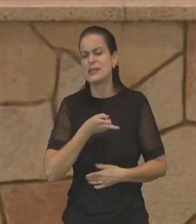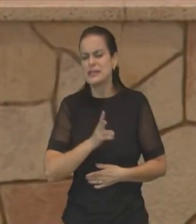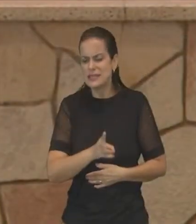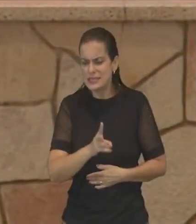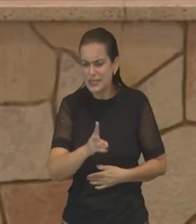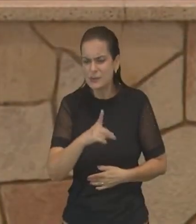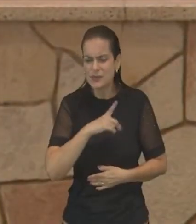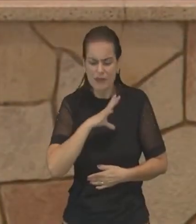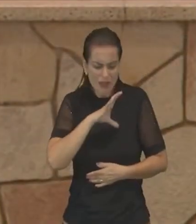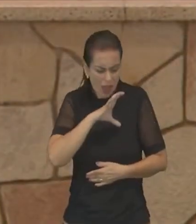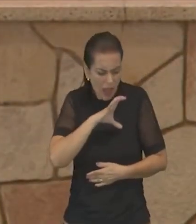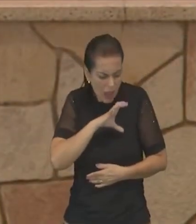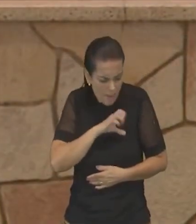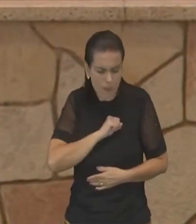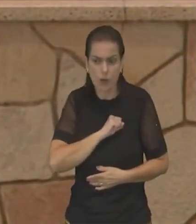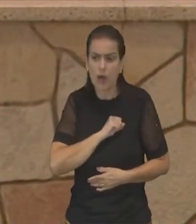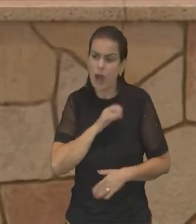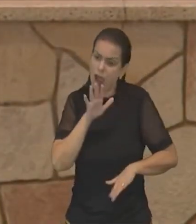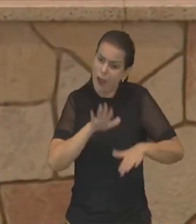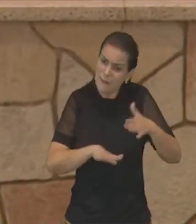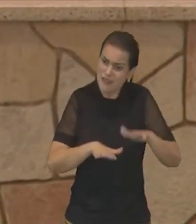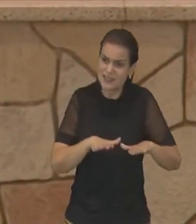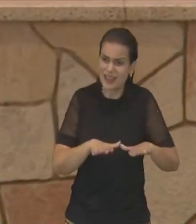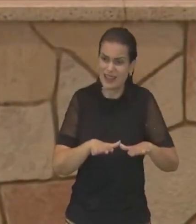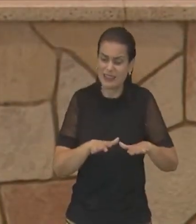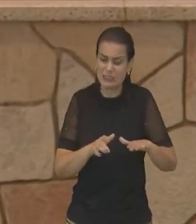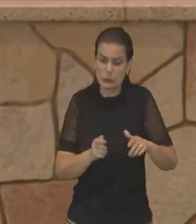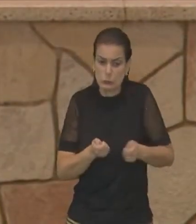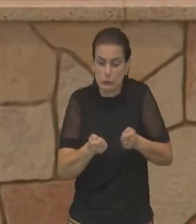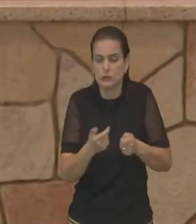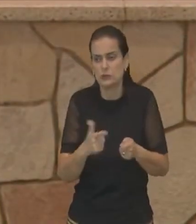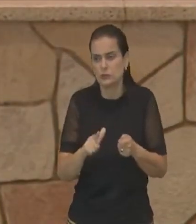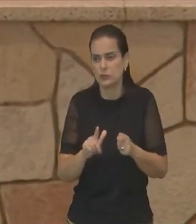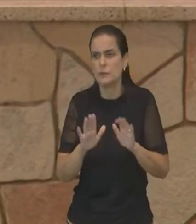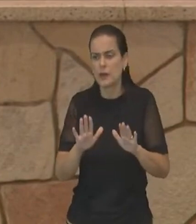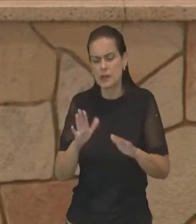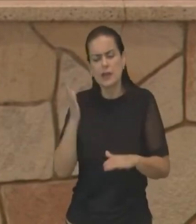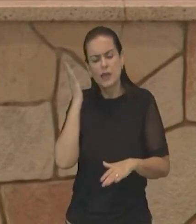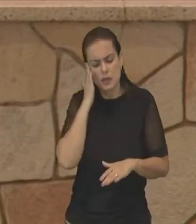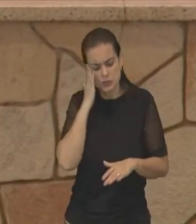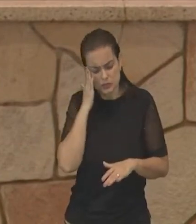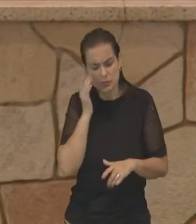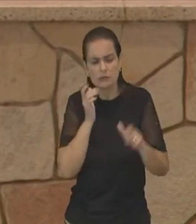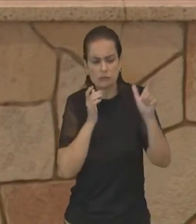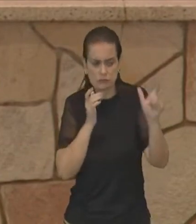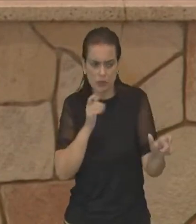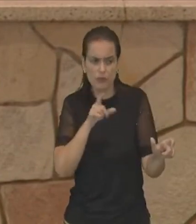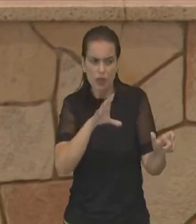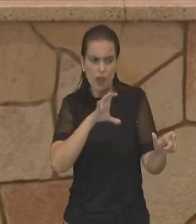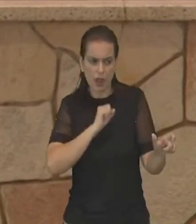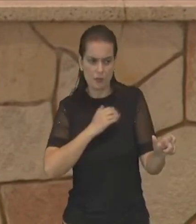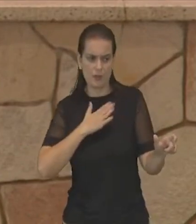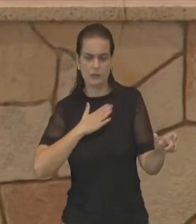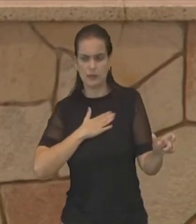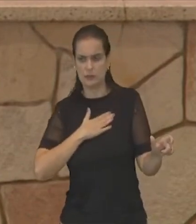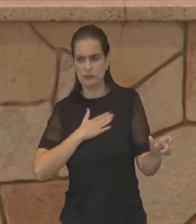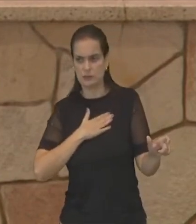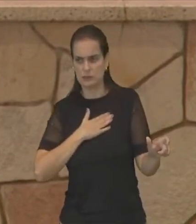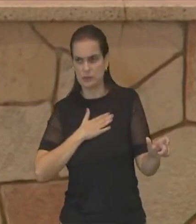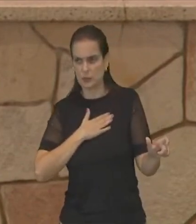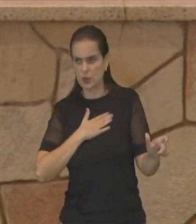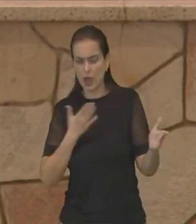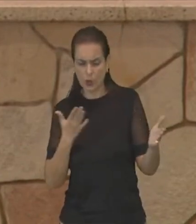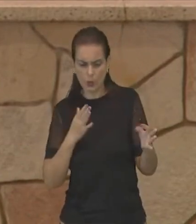teve amor para comigo, apesar às vezes dos exageros. Eu sei que eu sou amado pelo Senhor, o Senhor me ama, eu sei disso. Então, para mim, está tudo